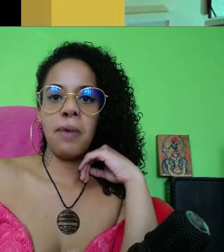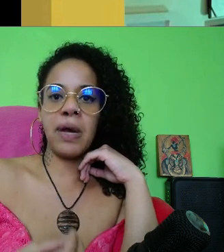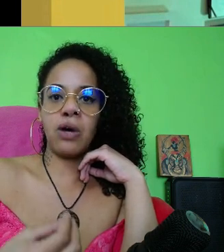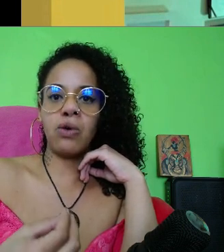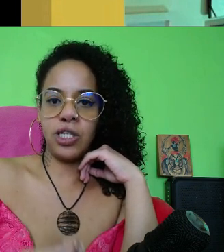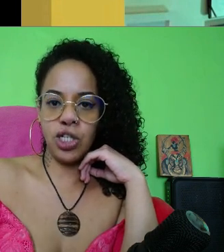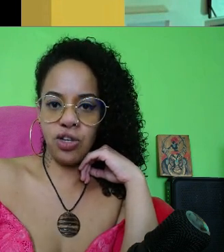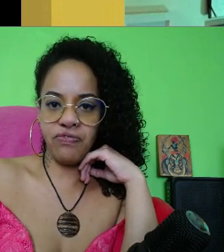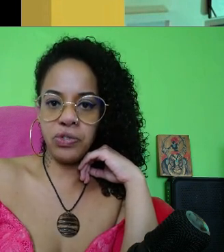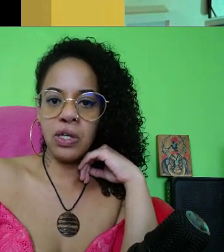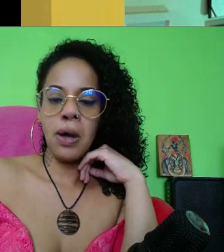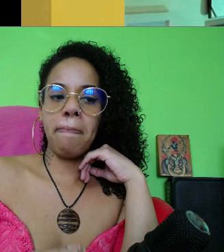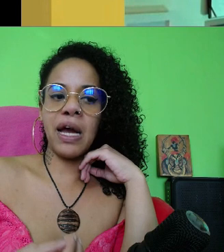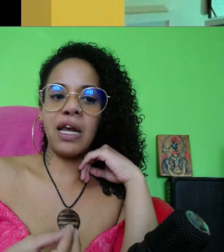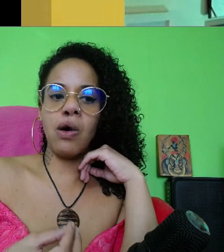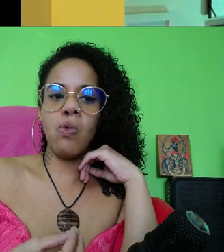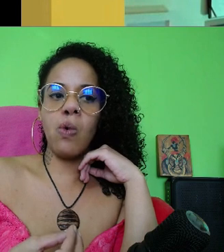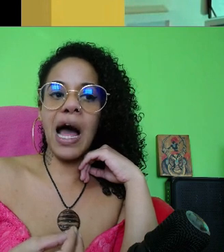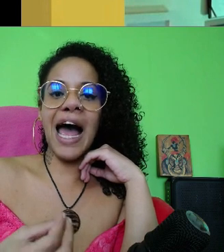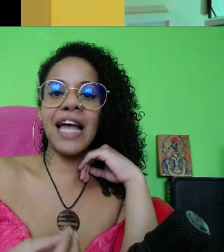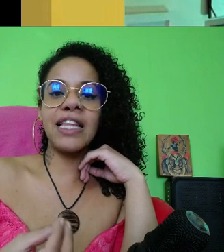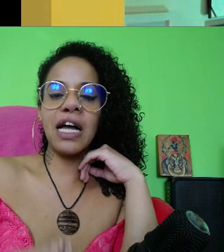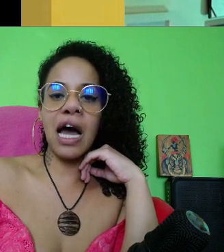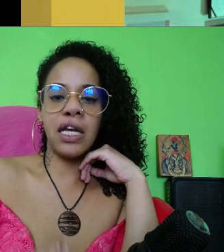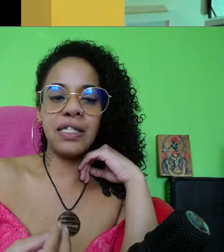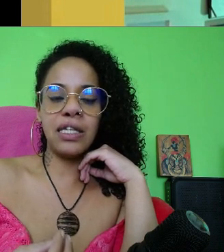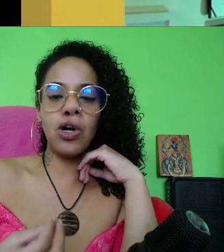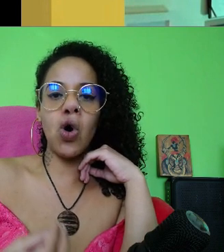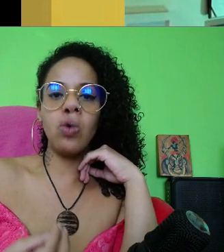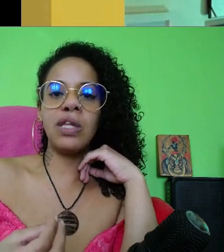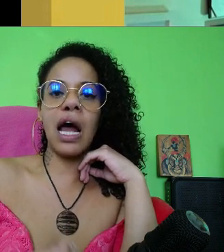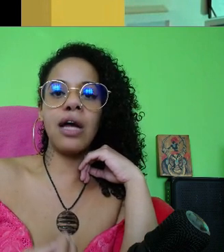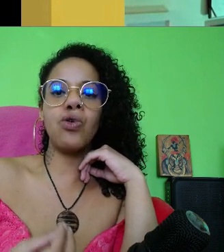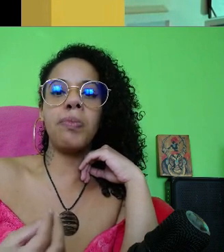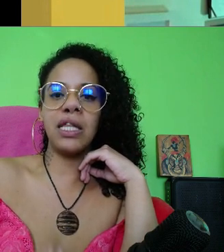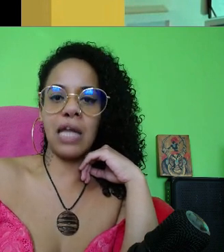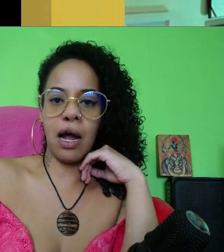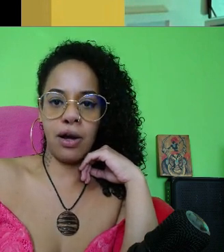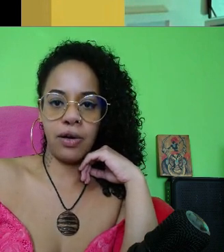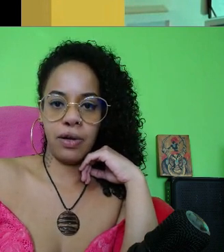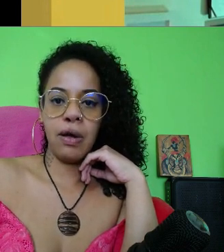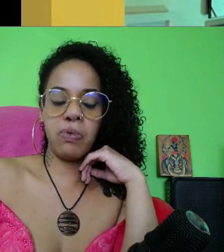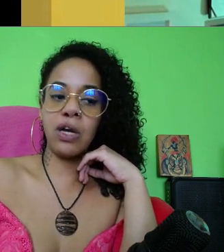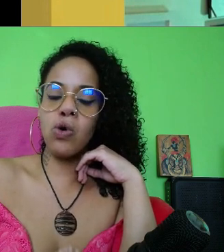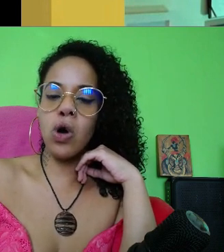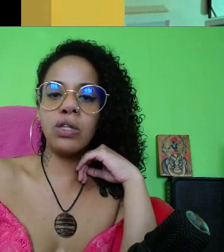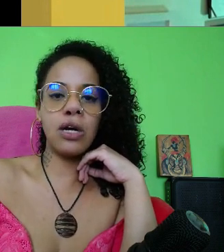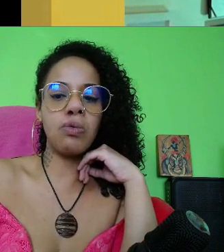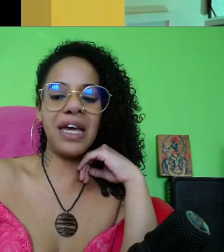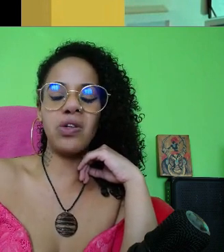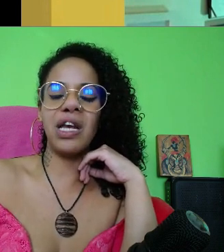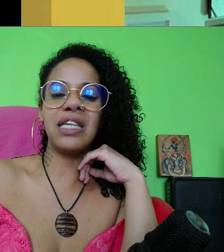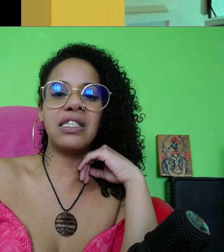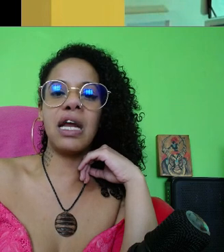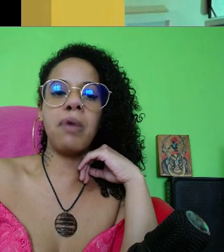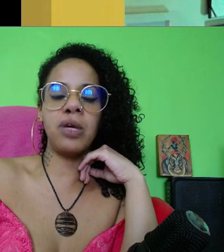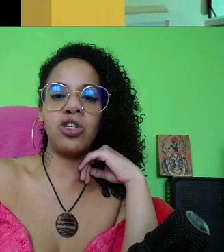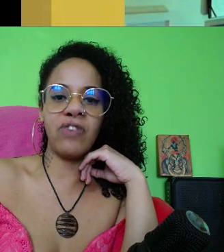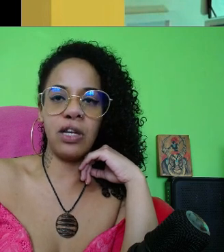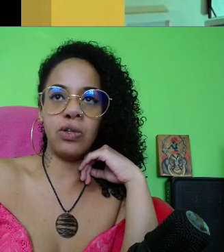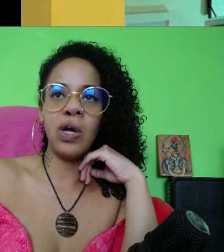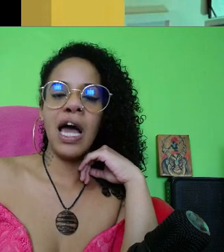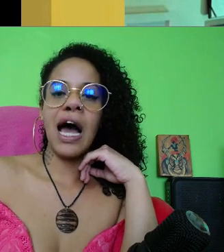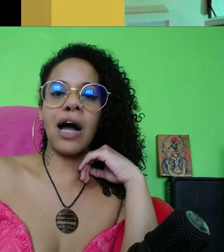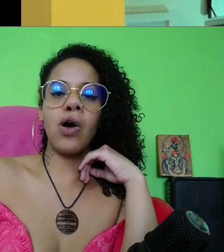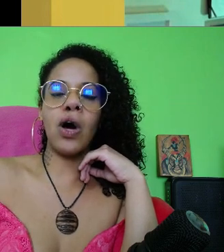né para coletivos para não atacar E se encontra argumentar porque o contra argumento ele é